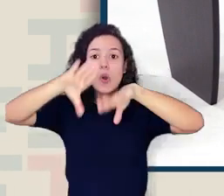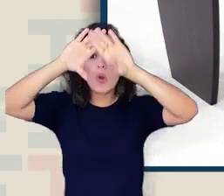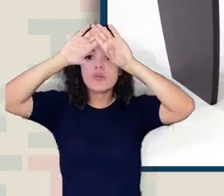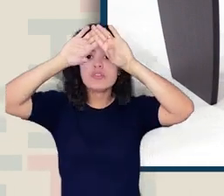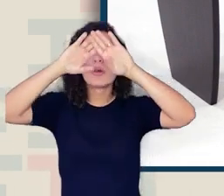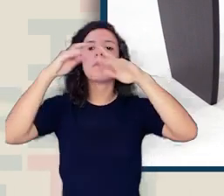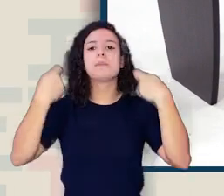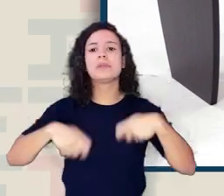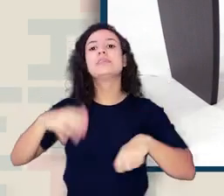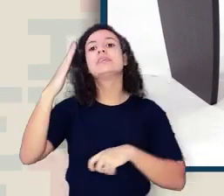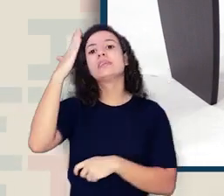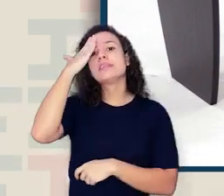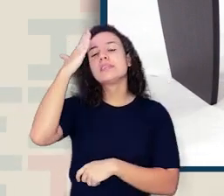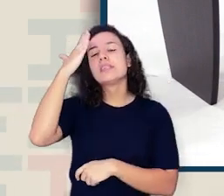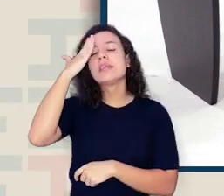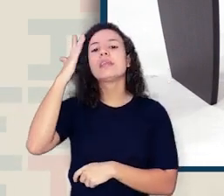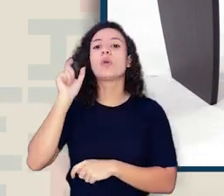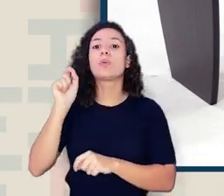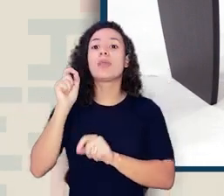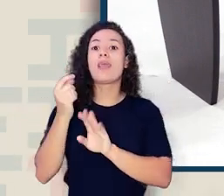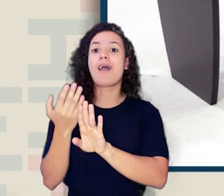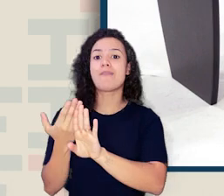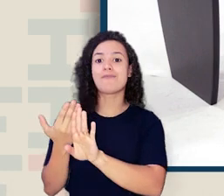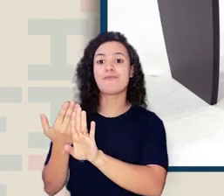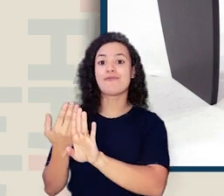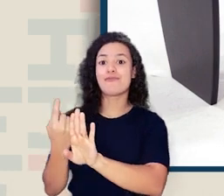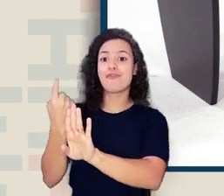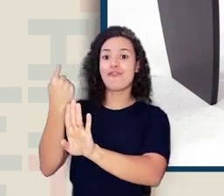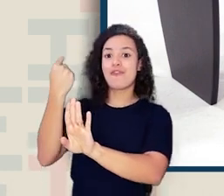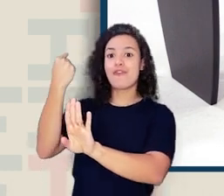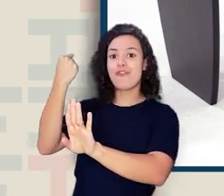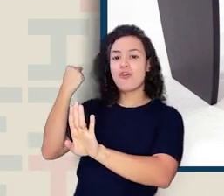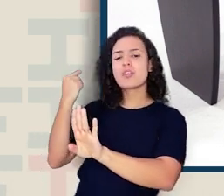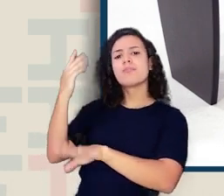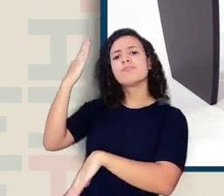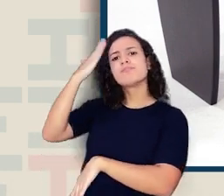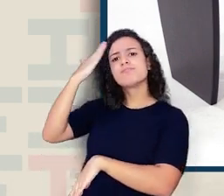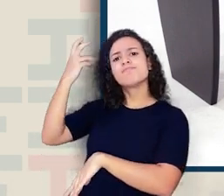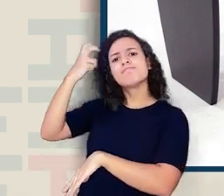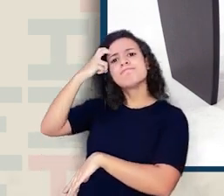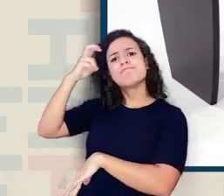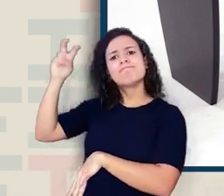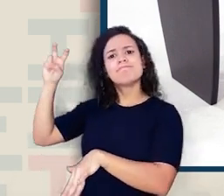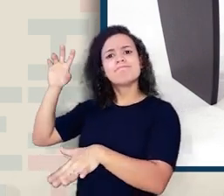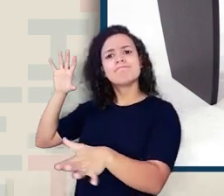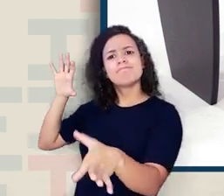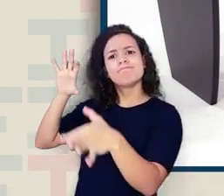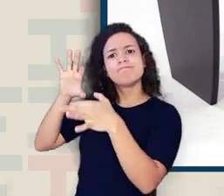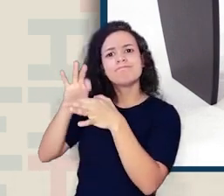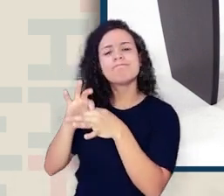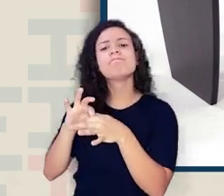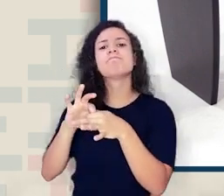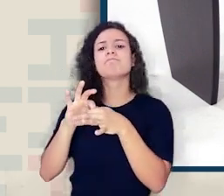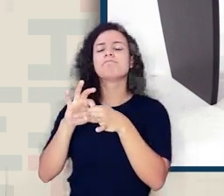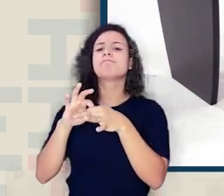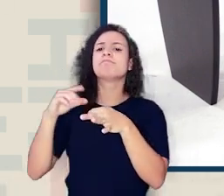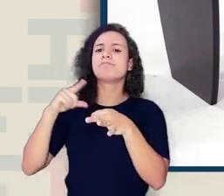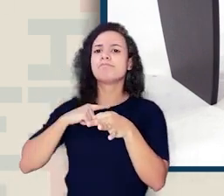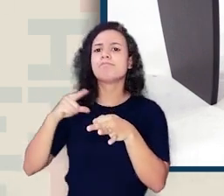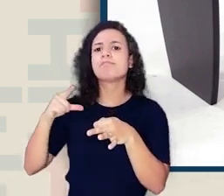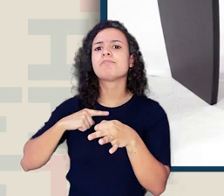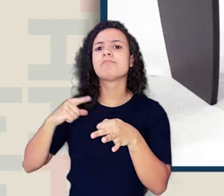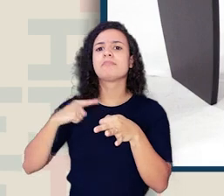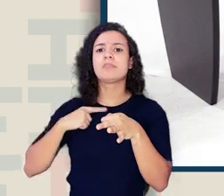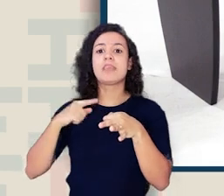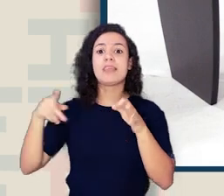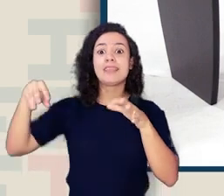dos orixás, é preciso, então, a gente caminhar um pouco antes para entender o legado cultural e histórico que vai